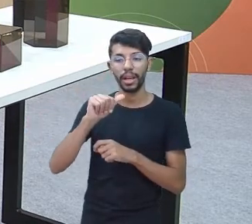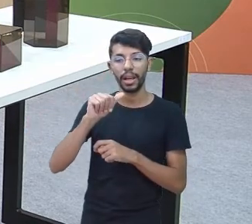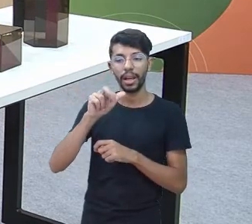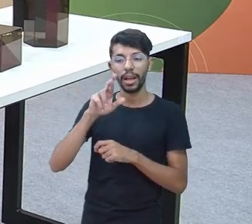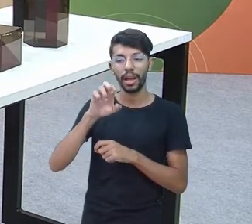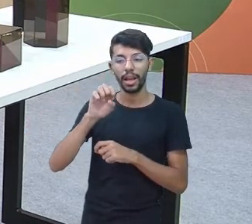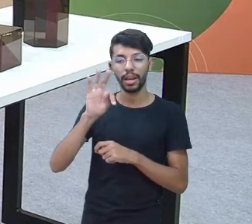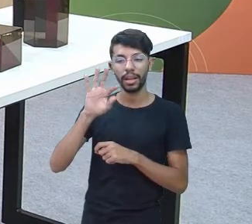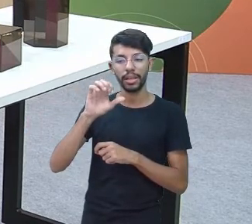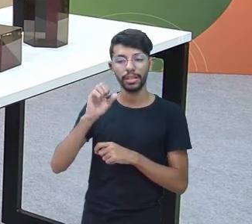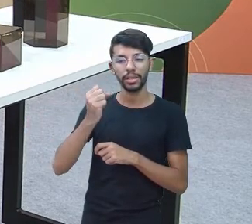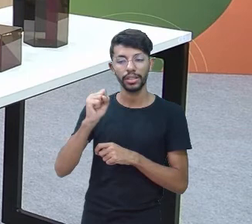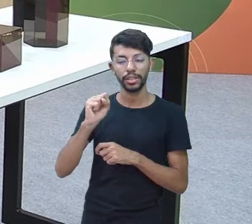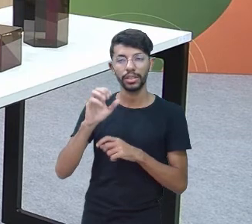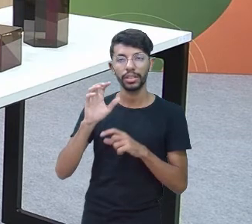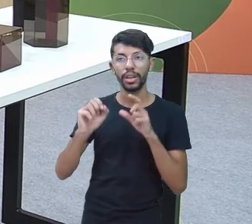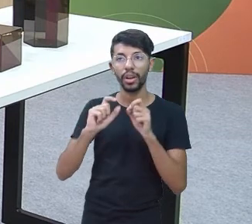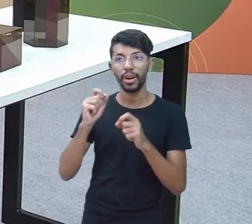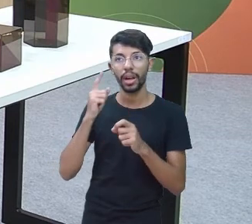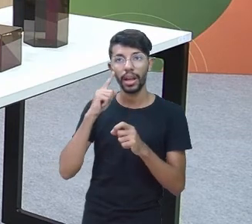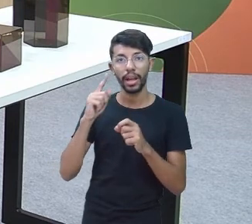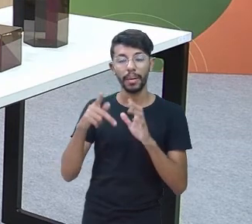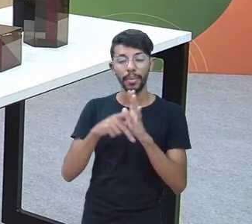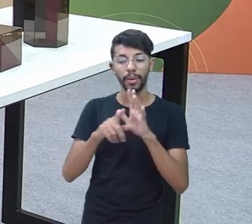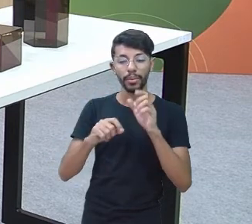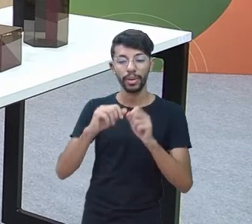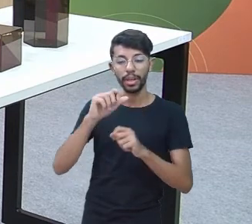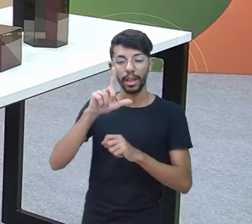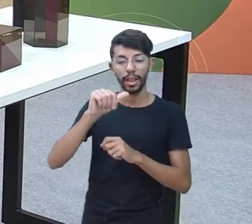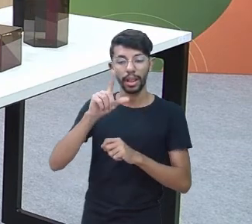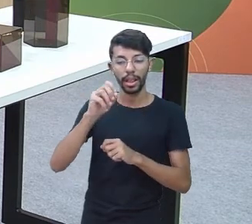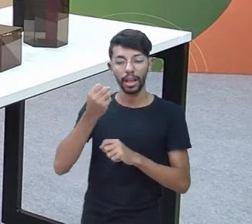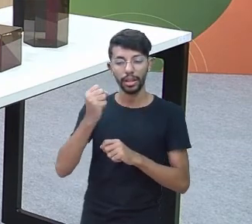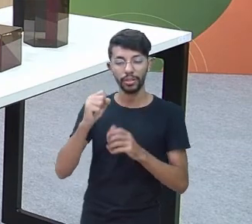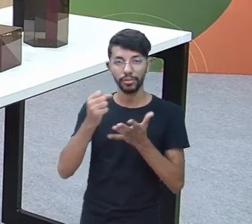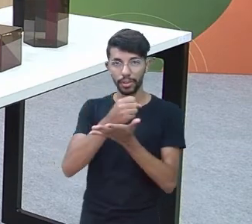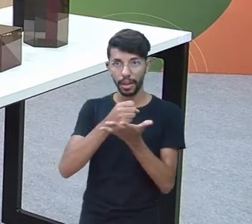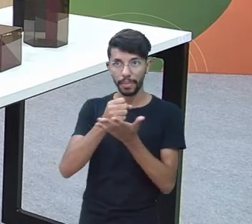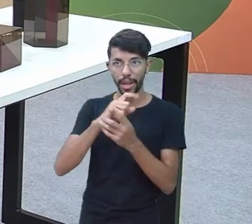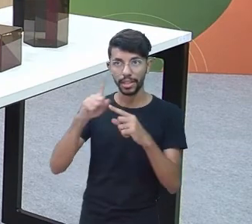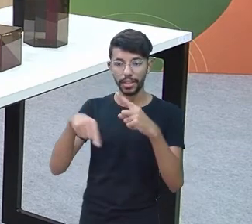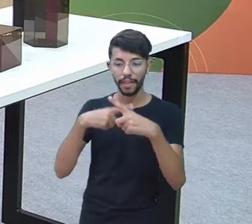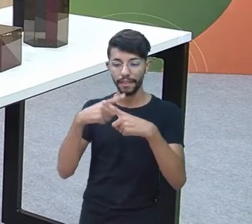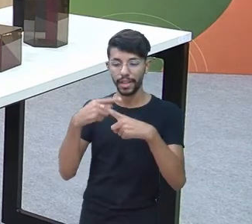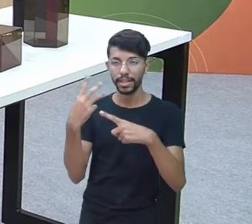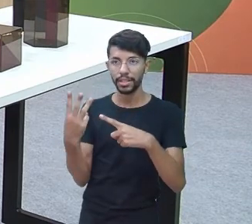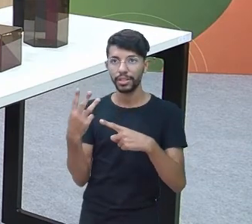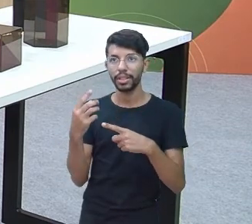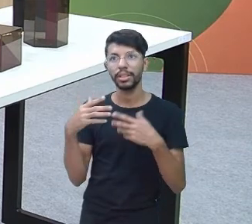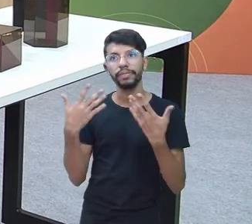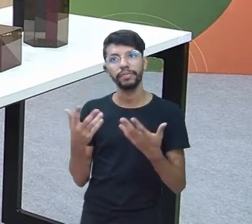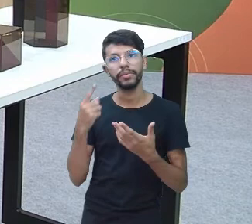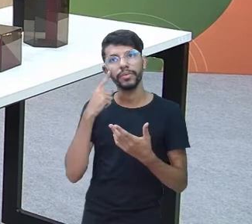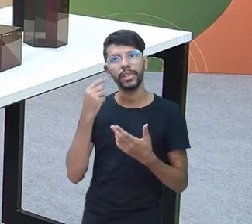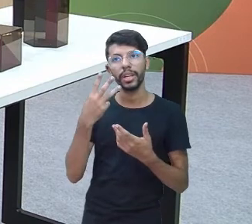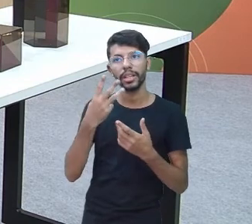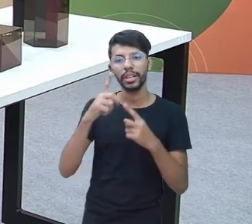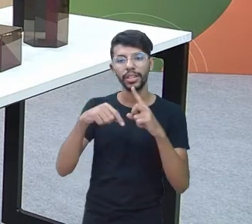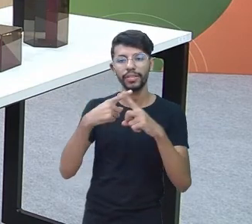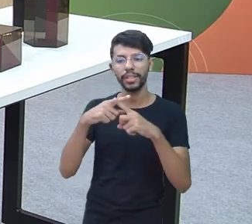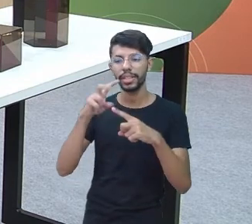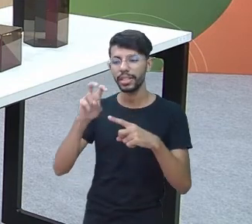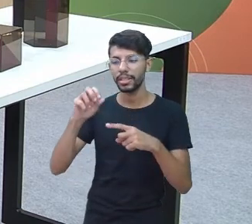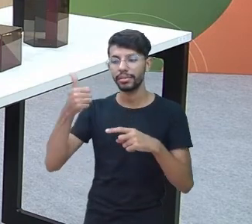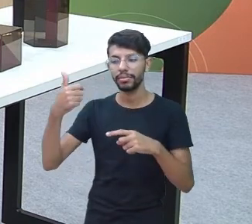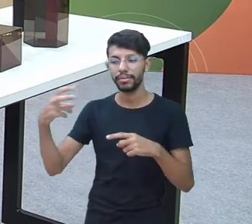ser a quantidade de lados da base vezes 3. Então, ó, 3 vezes 5 vai dar 15, 3 vezes 4 vai dar